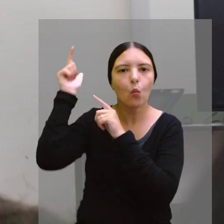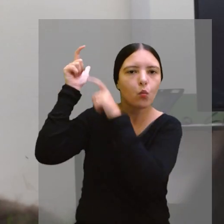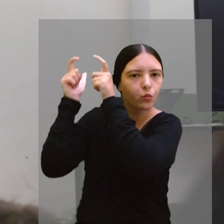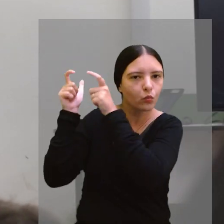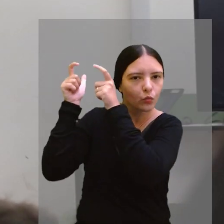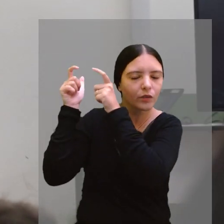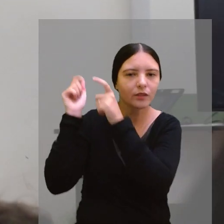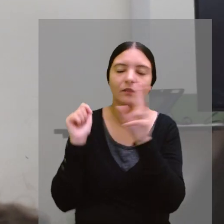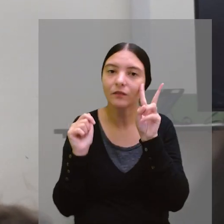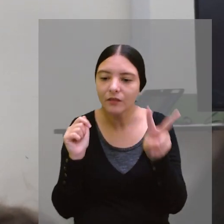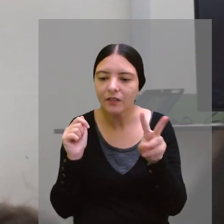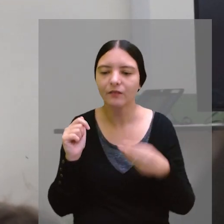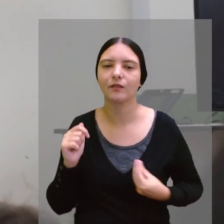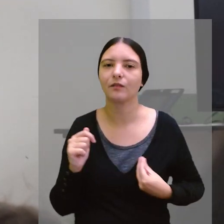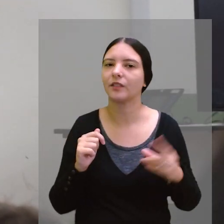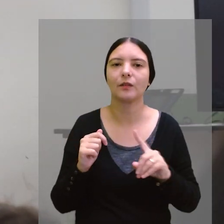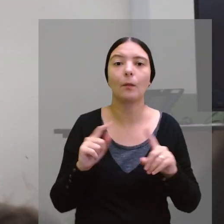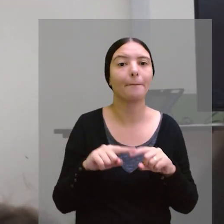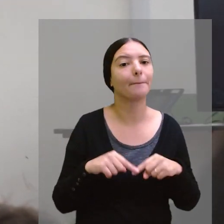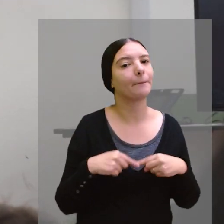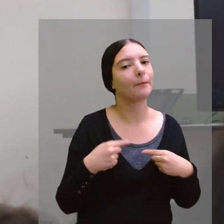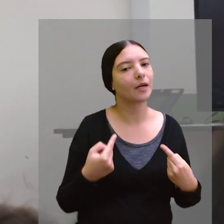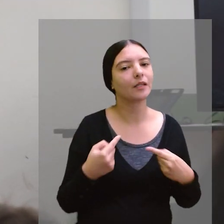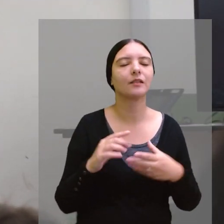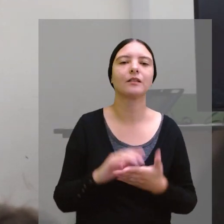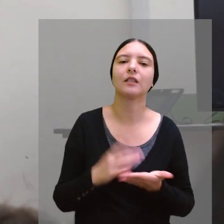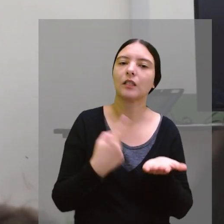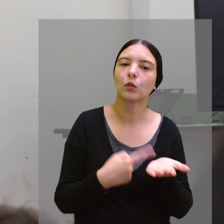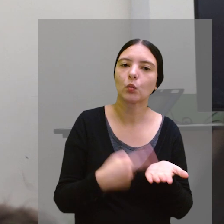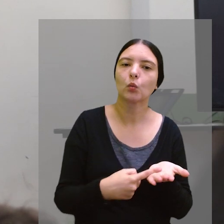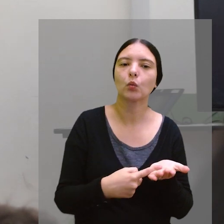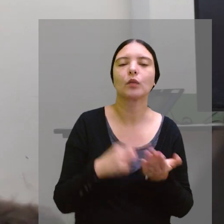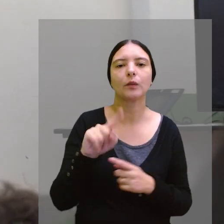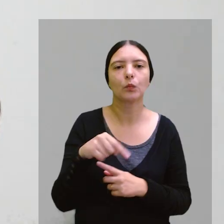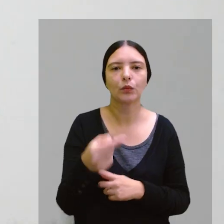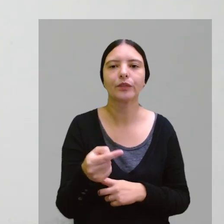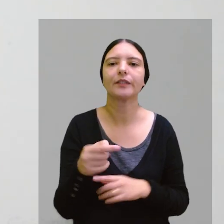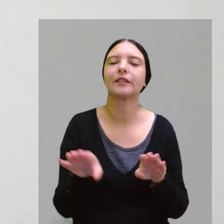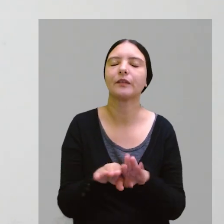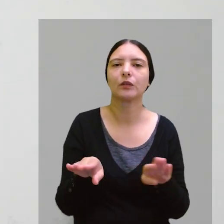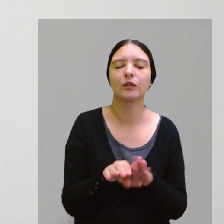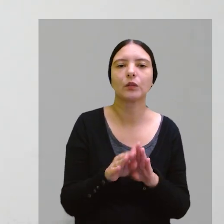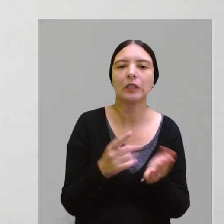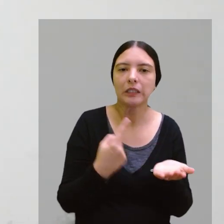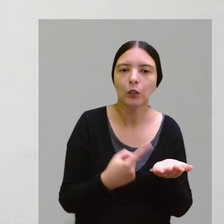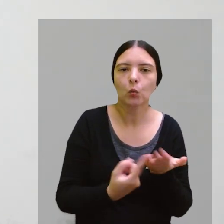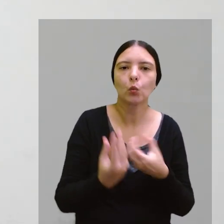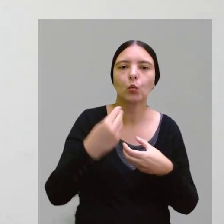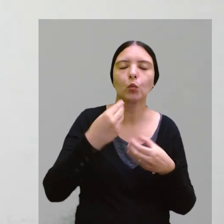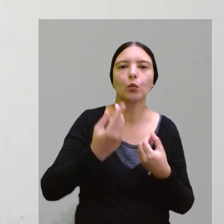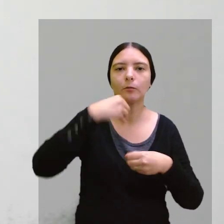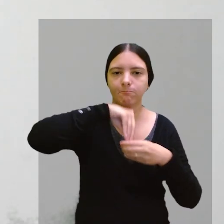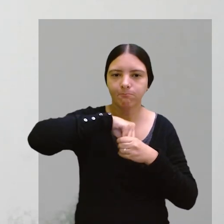é aquela que a gente vive, mas após o acordo tácito, quer dizer, o acordo implícito entre